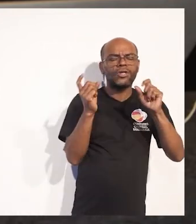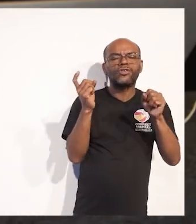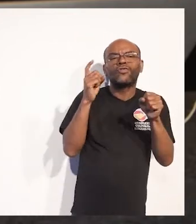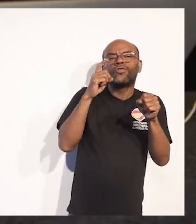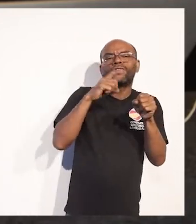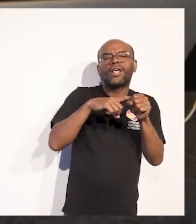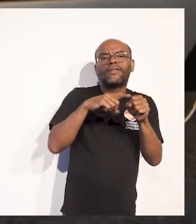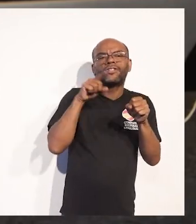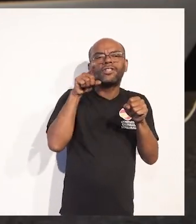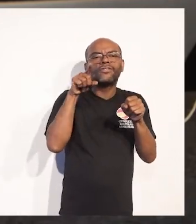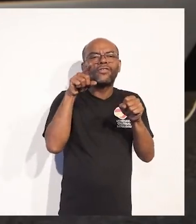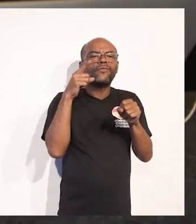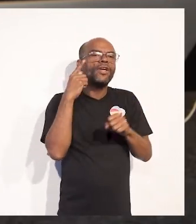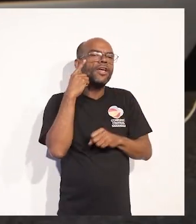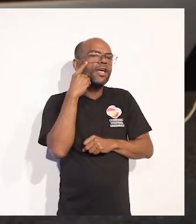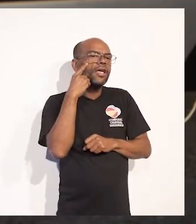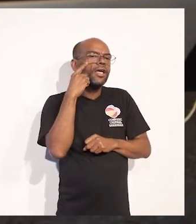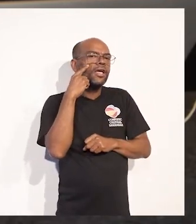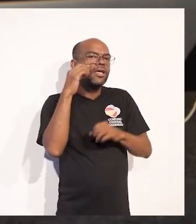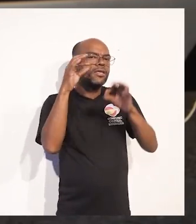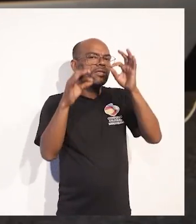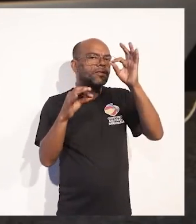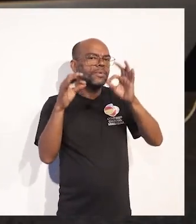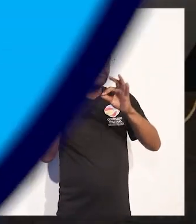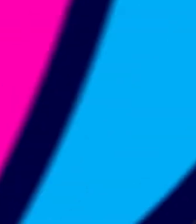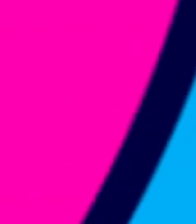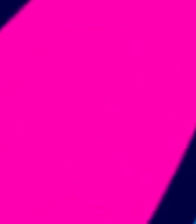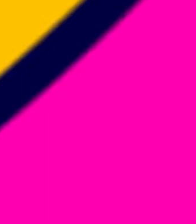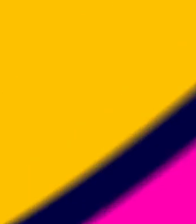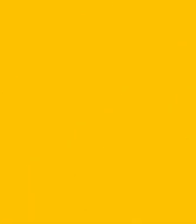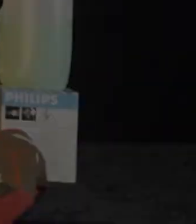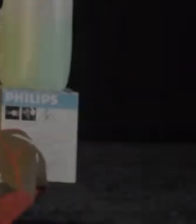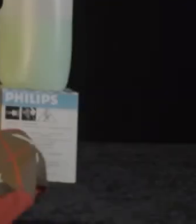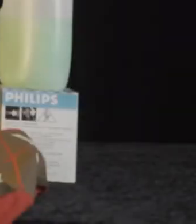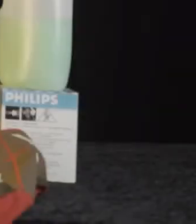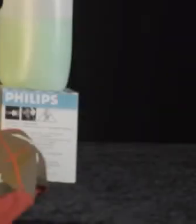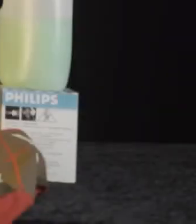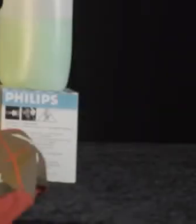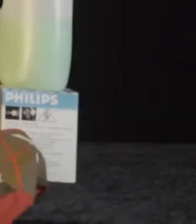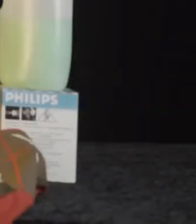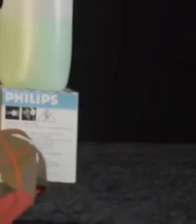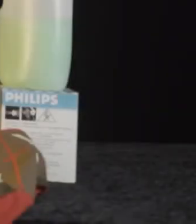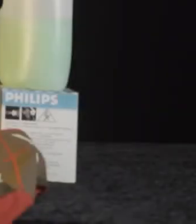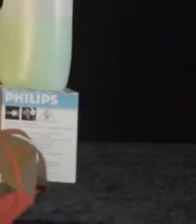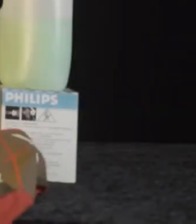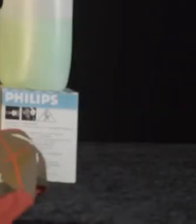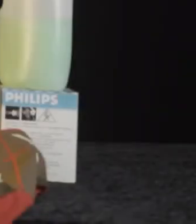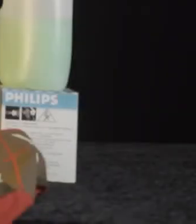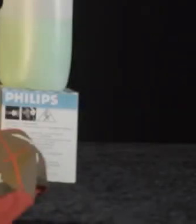novamente, vocês vão ver esse experimento. Tá legal? Agora a gente vai fazer alguns